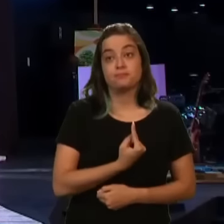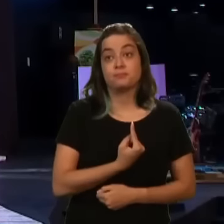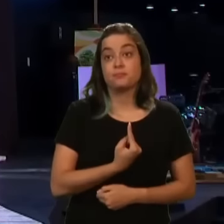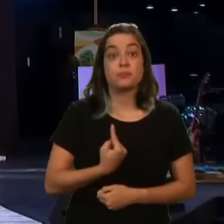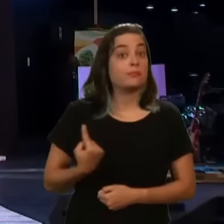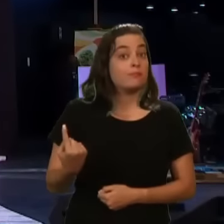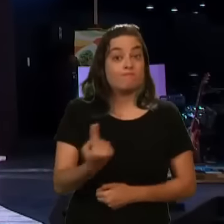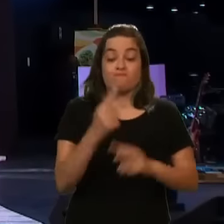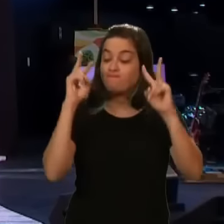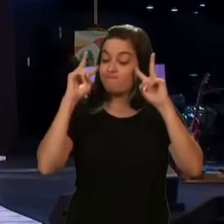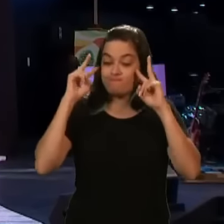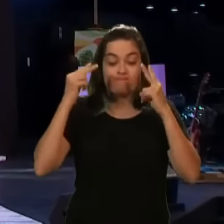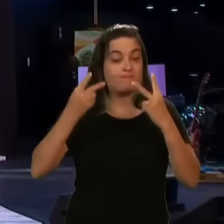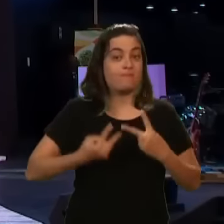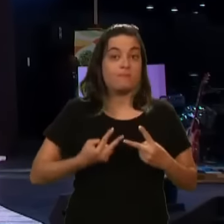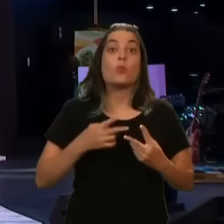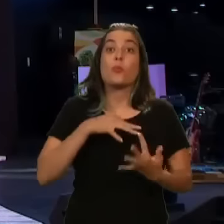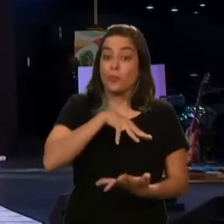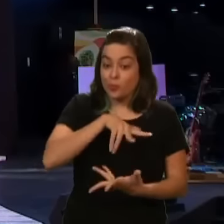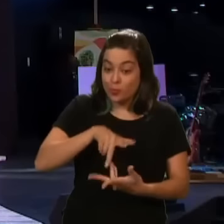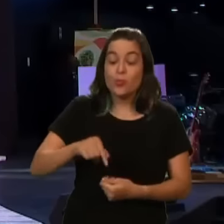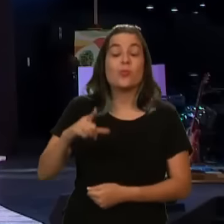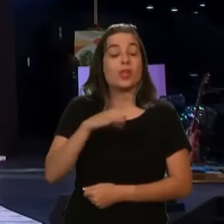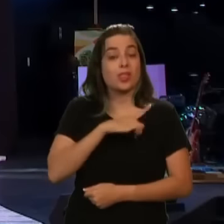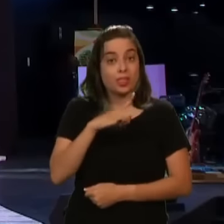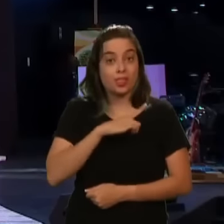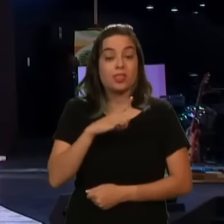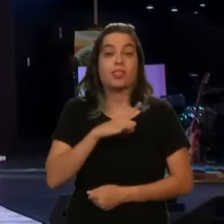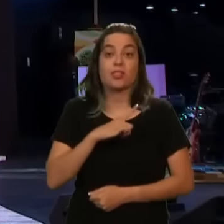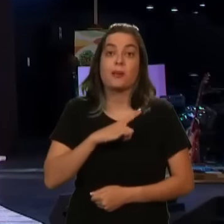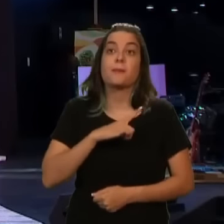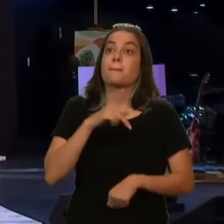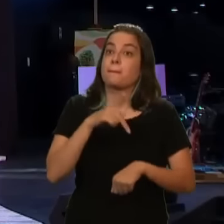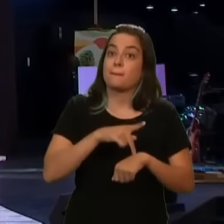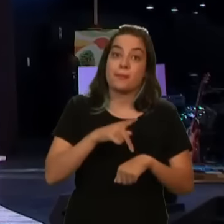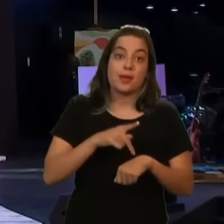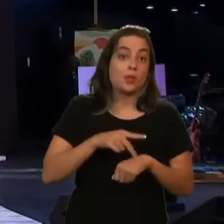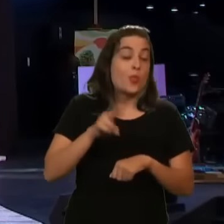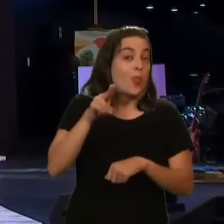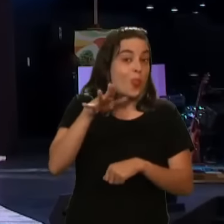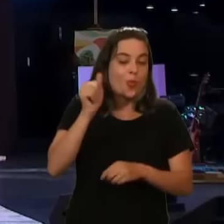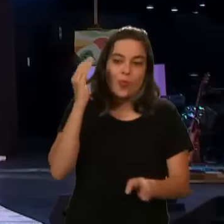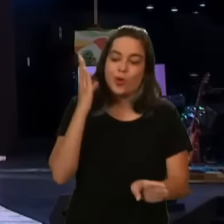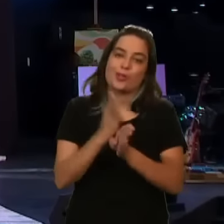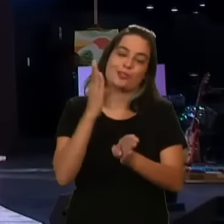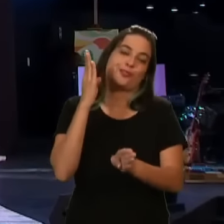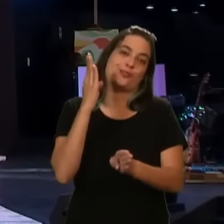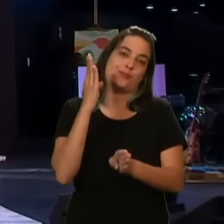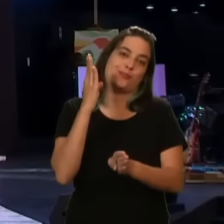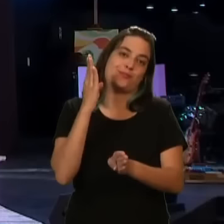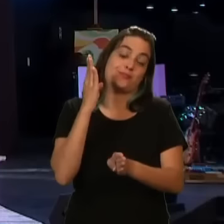as reconhecemos. O planeta inteiro está cheio de jazidas nunca descobertas e